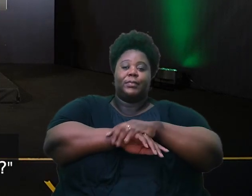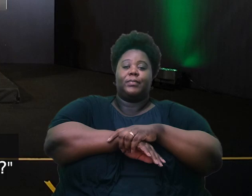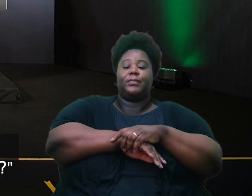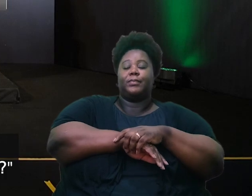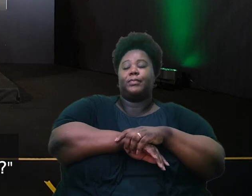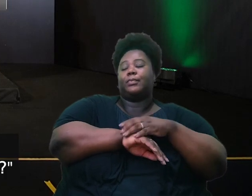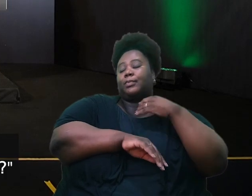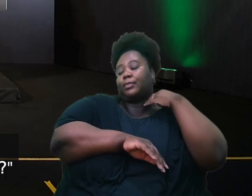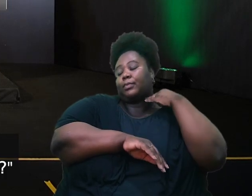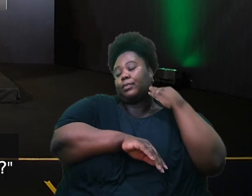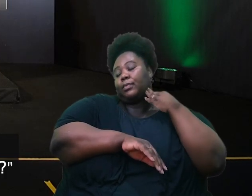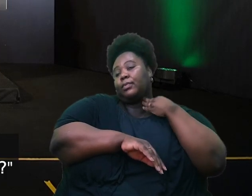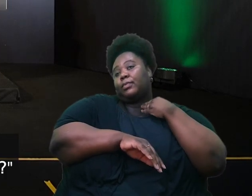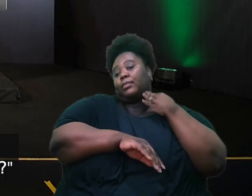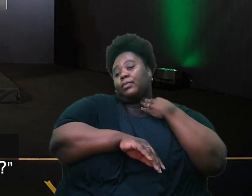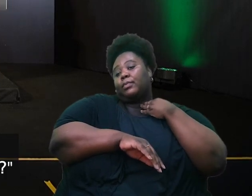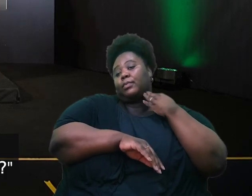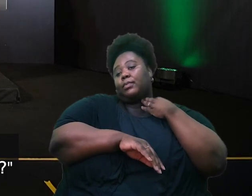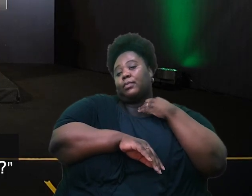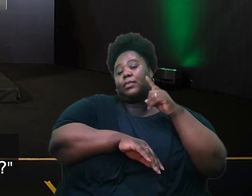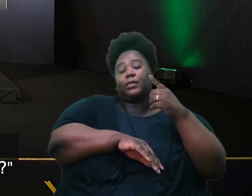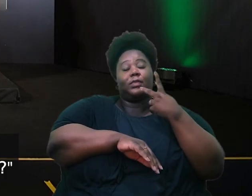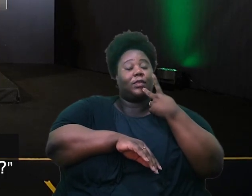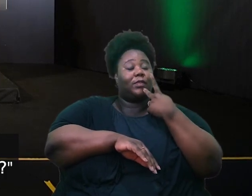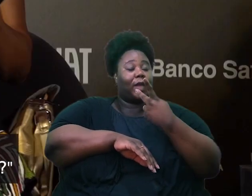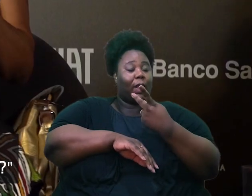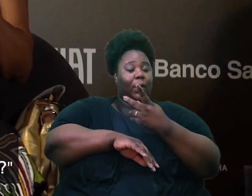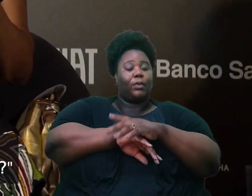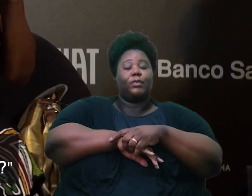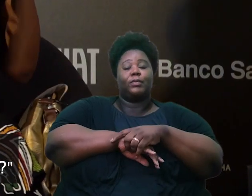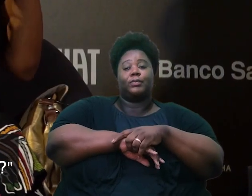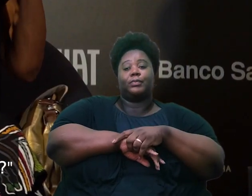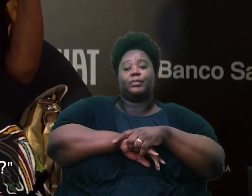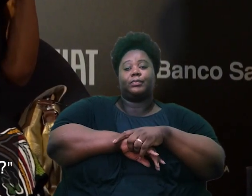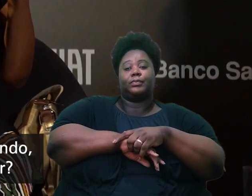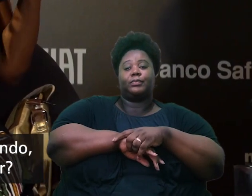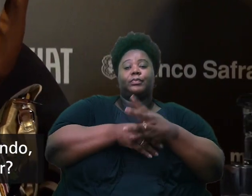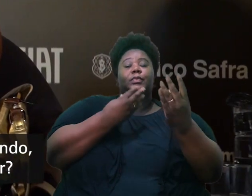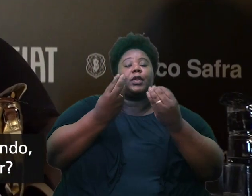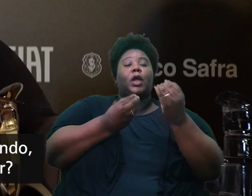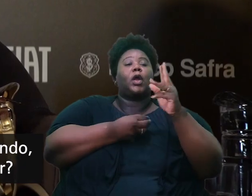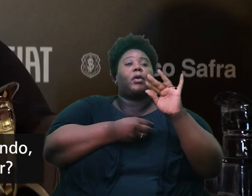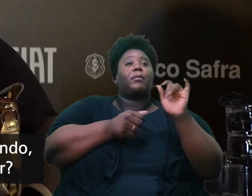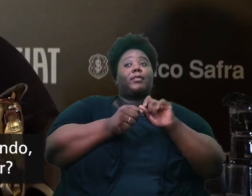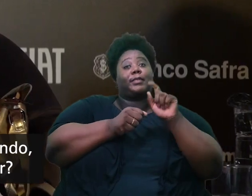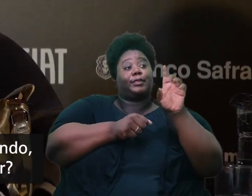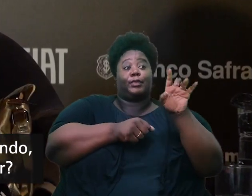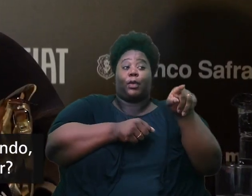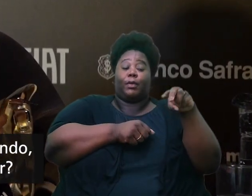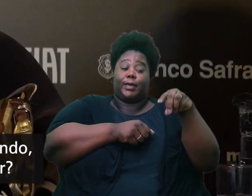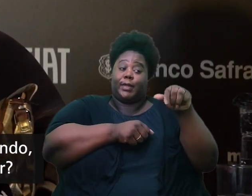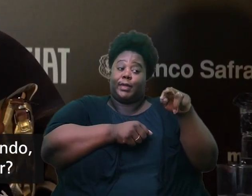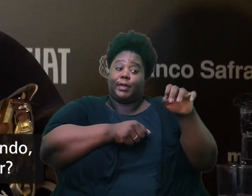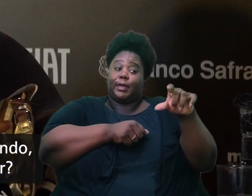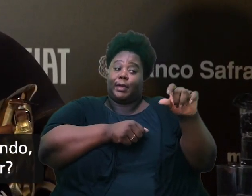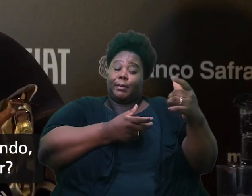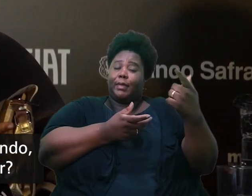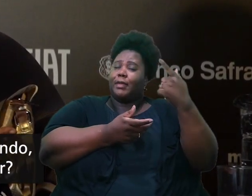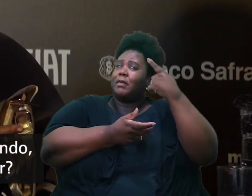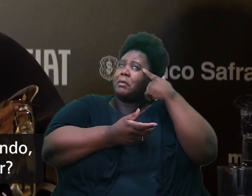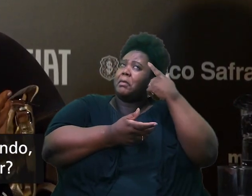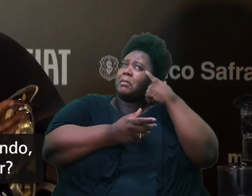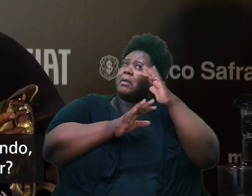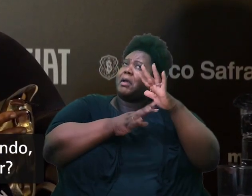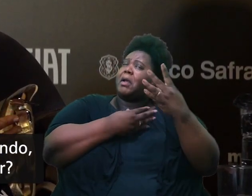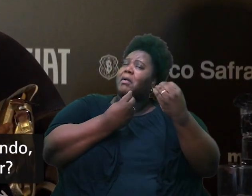Desde quando você me falou, eu falei, mas como? Né? Como é que ele vai? Só o Marcelo mesmo, né? Eu fiquei pensando, mas o que é